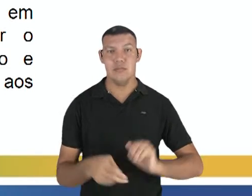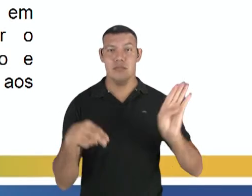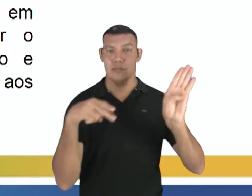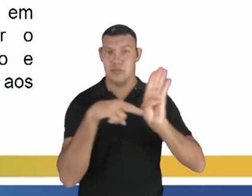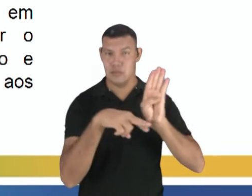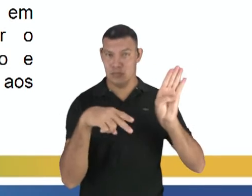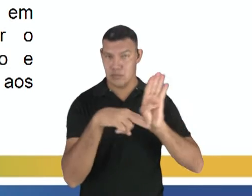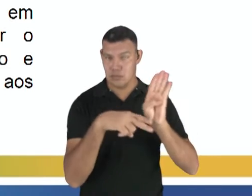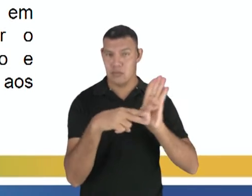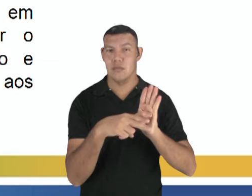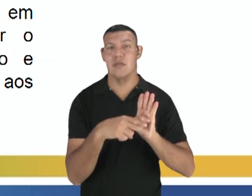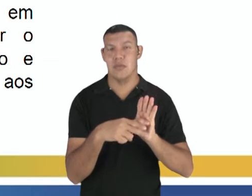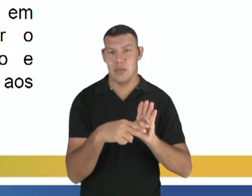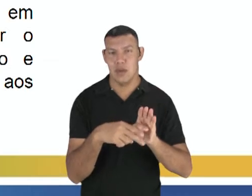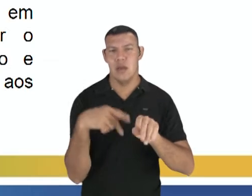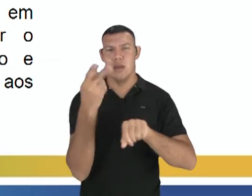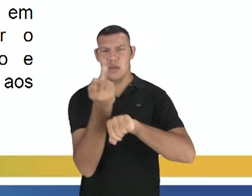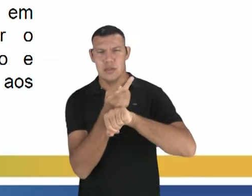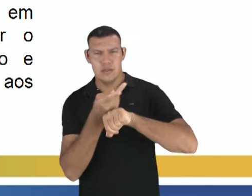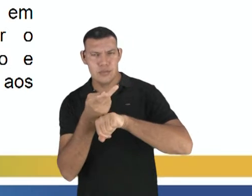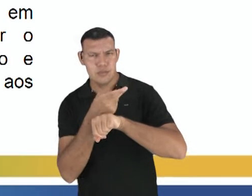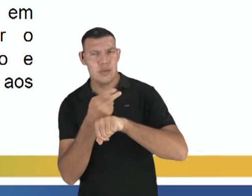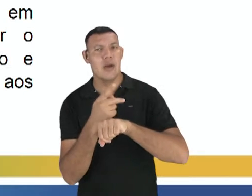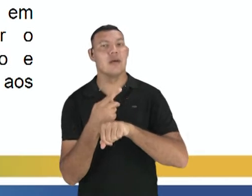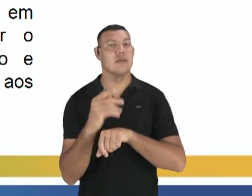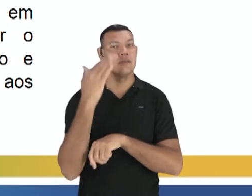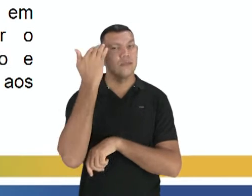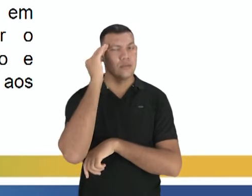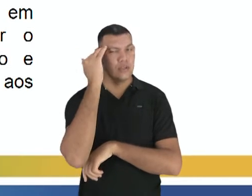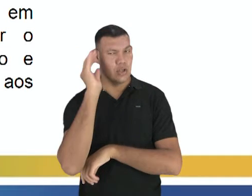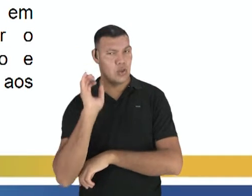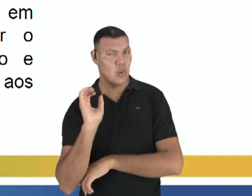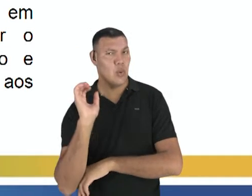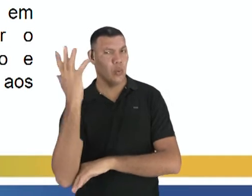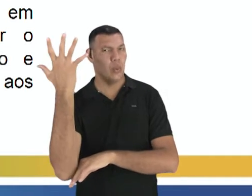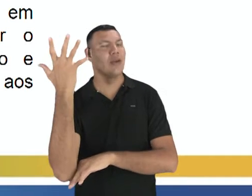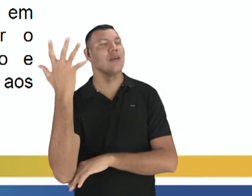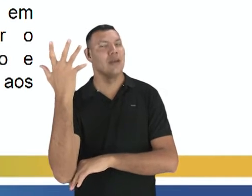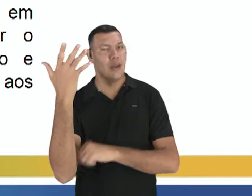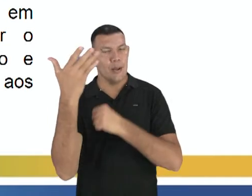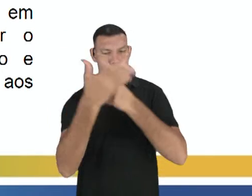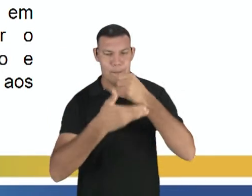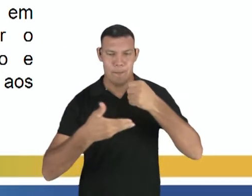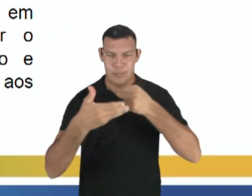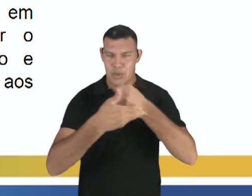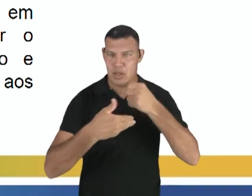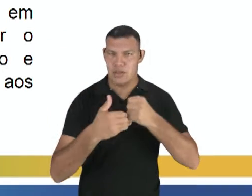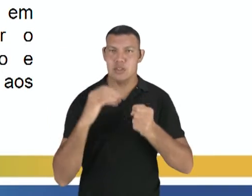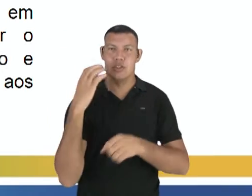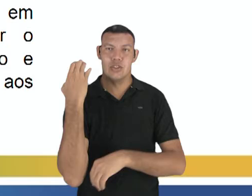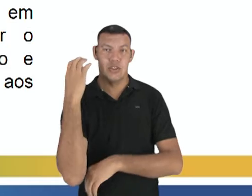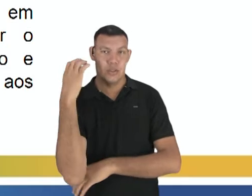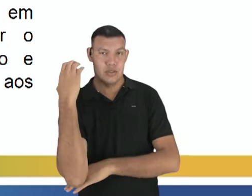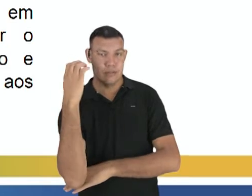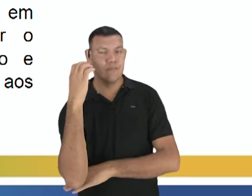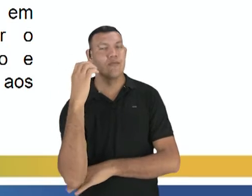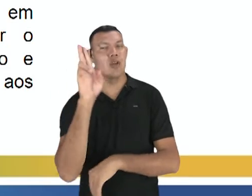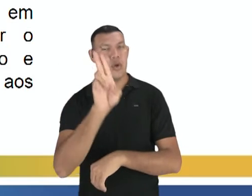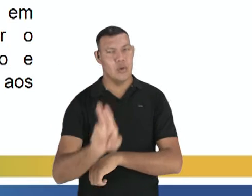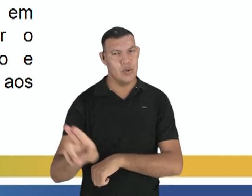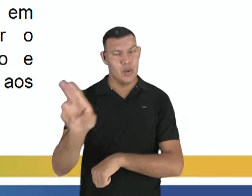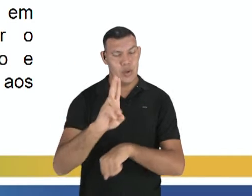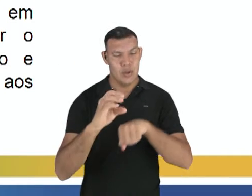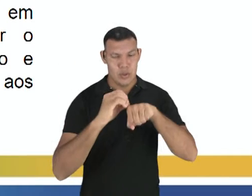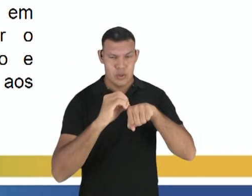ela busca entender fenômenos naturais através da ciência, ou seja, através do